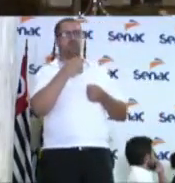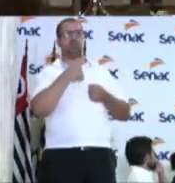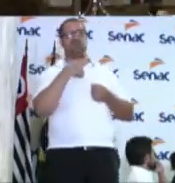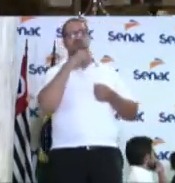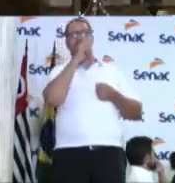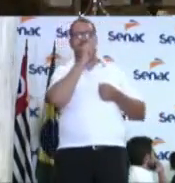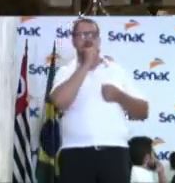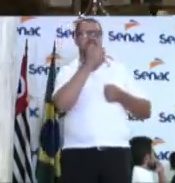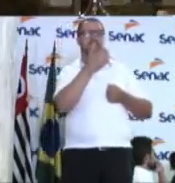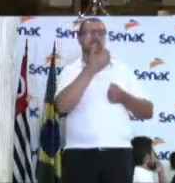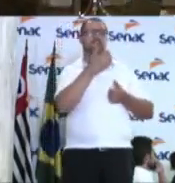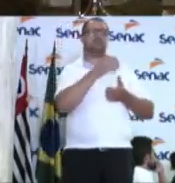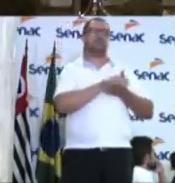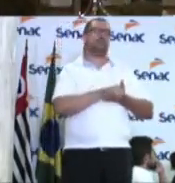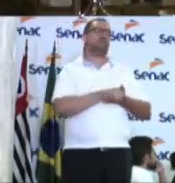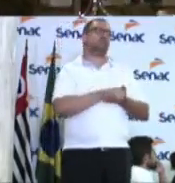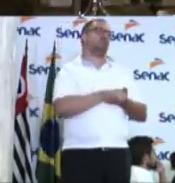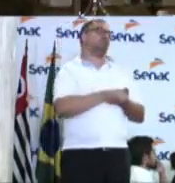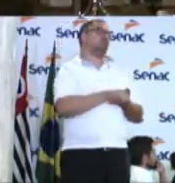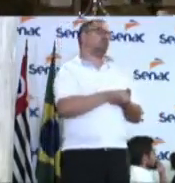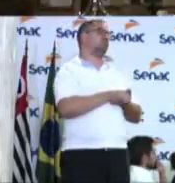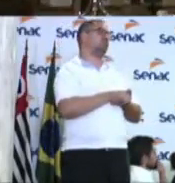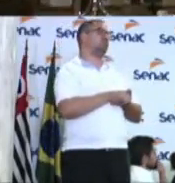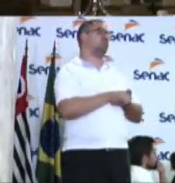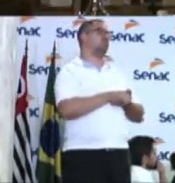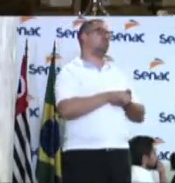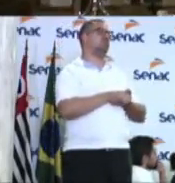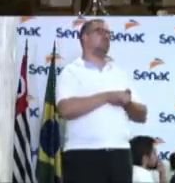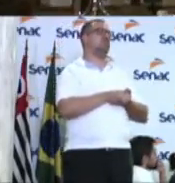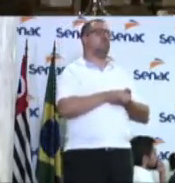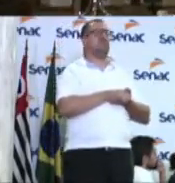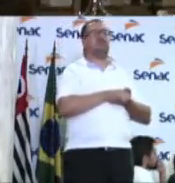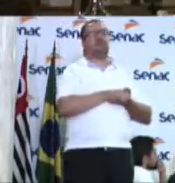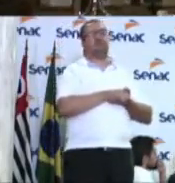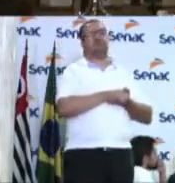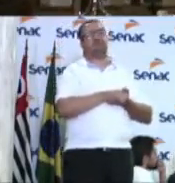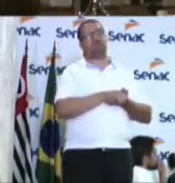É. Apoios artificiais.